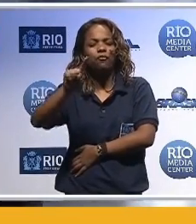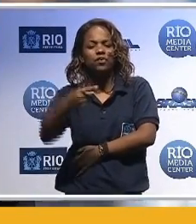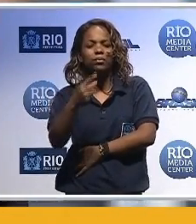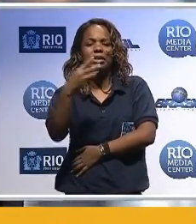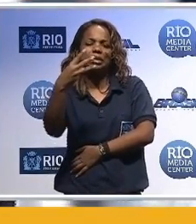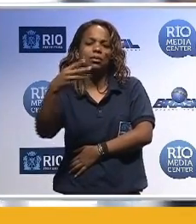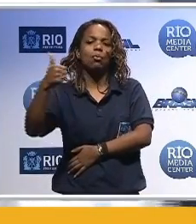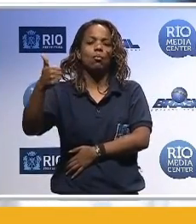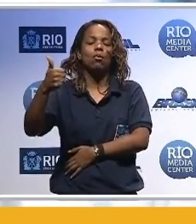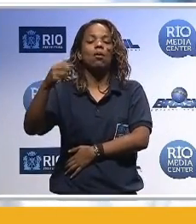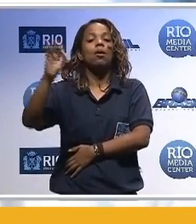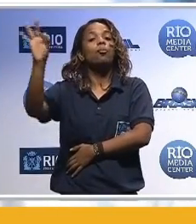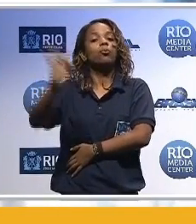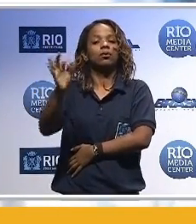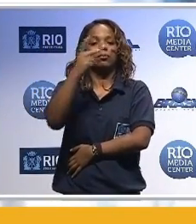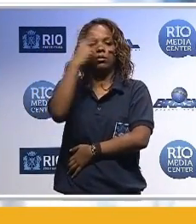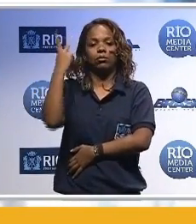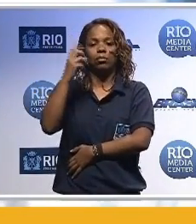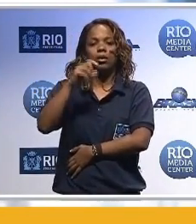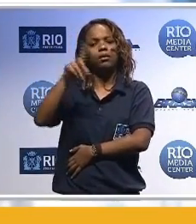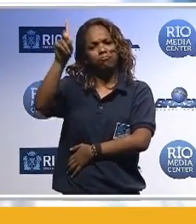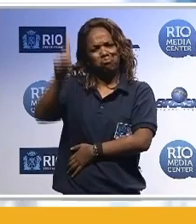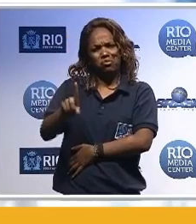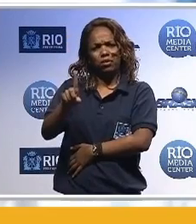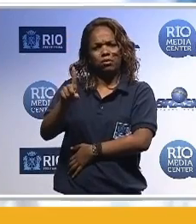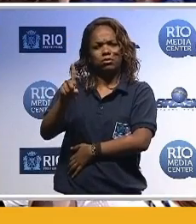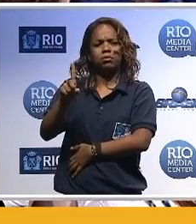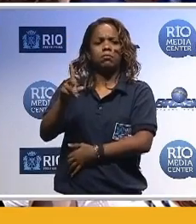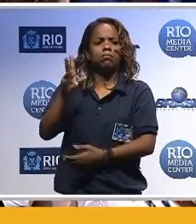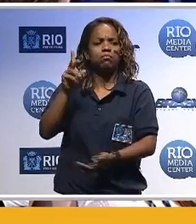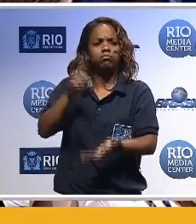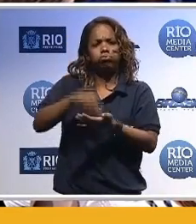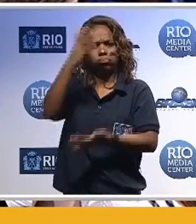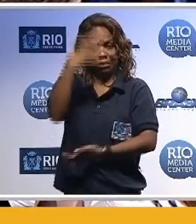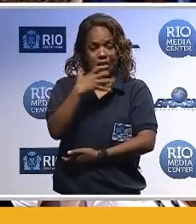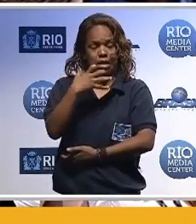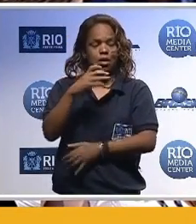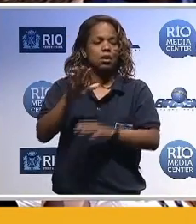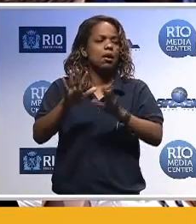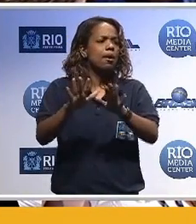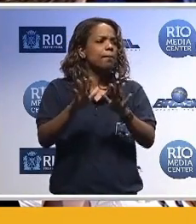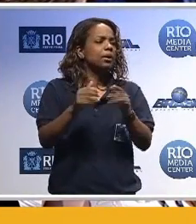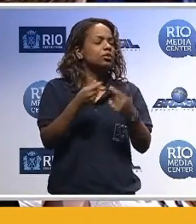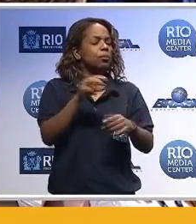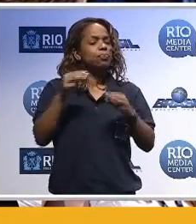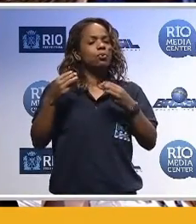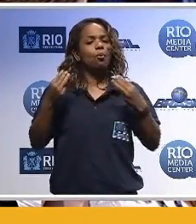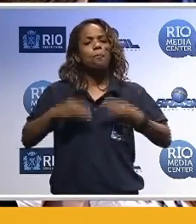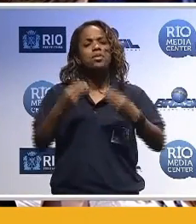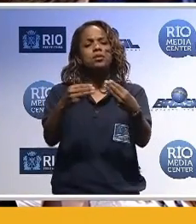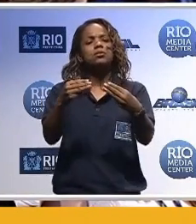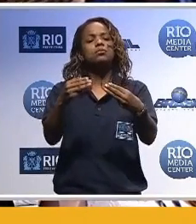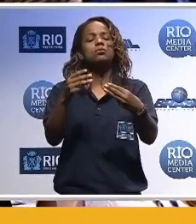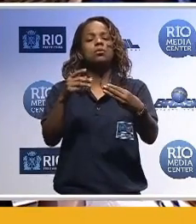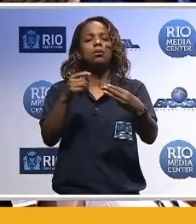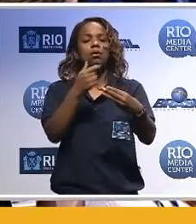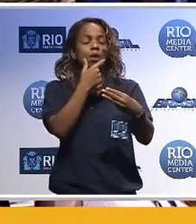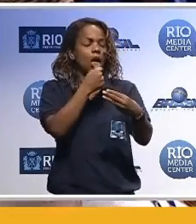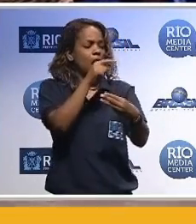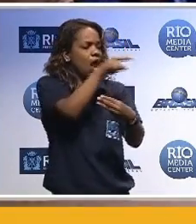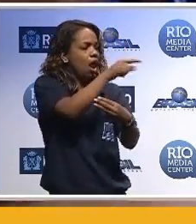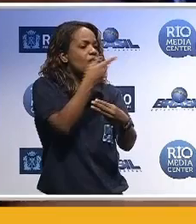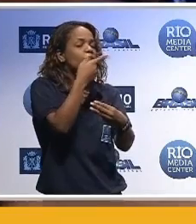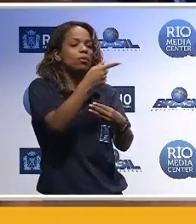8,31% da população, deficiência severa. Então, como foi até dito pelo ministro, que as pessoas